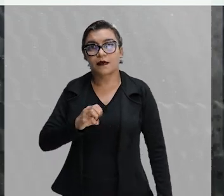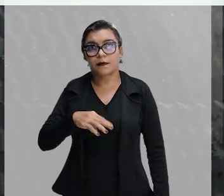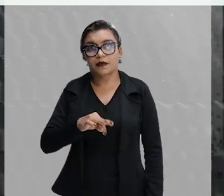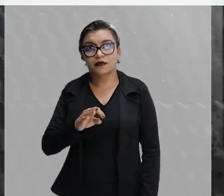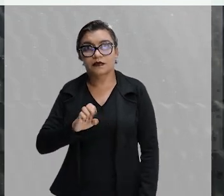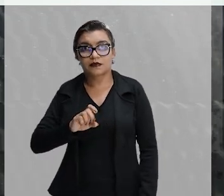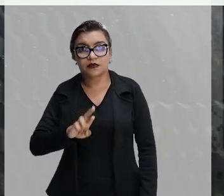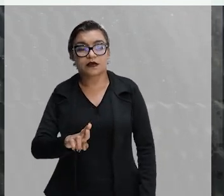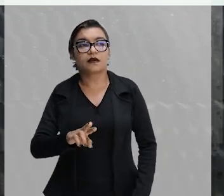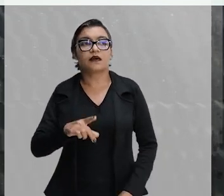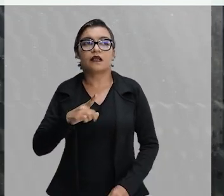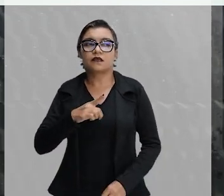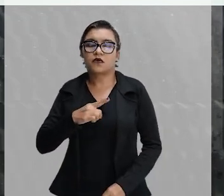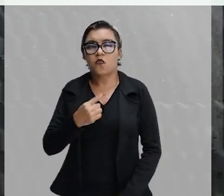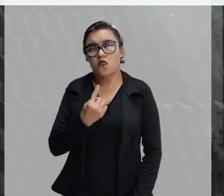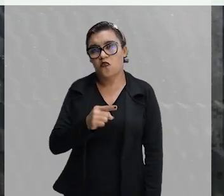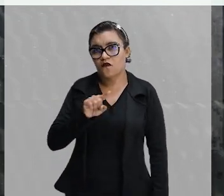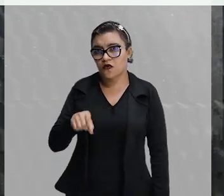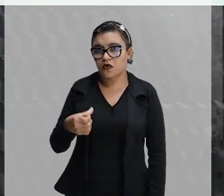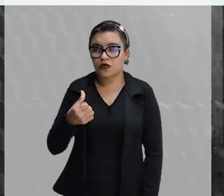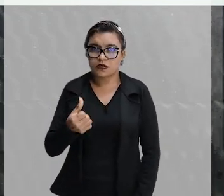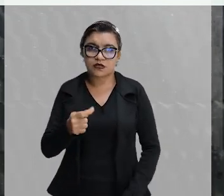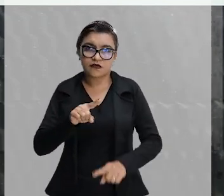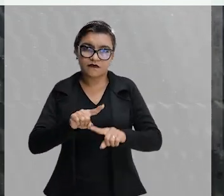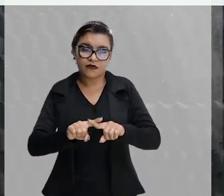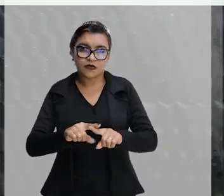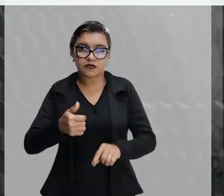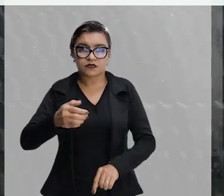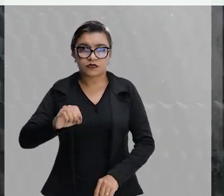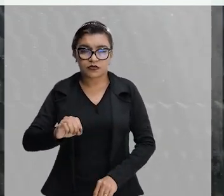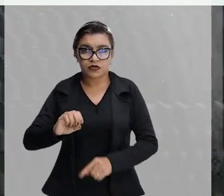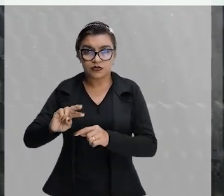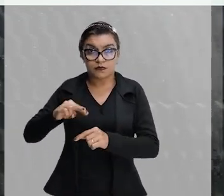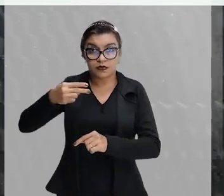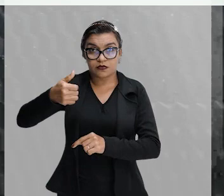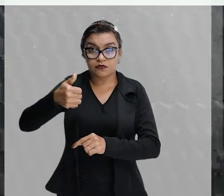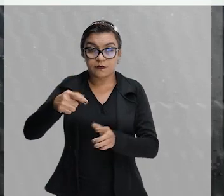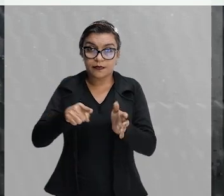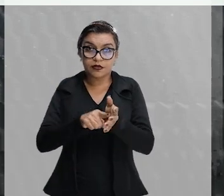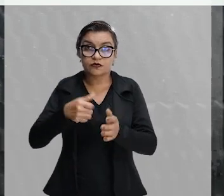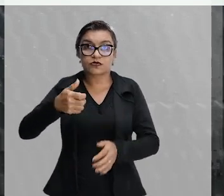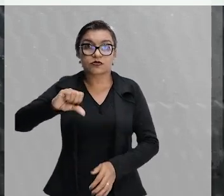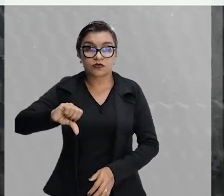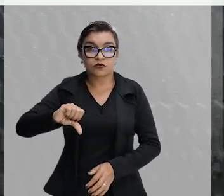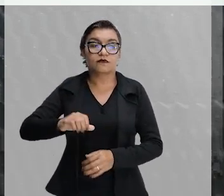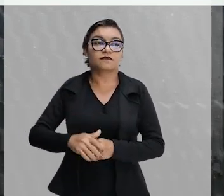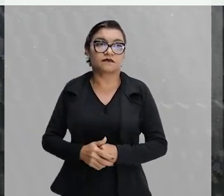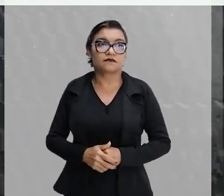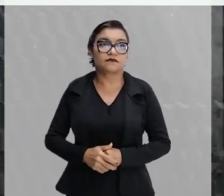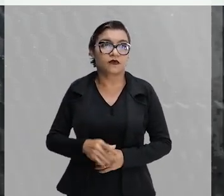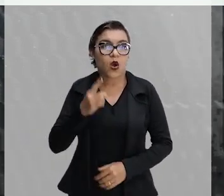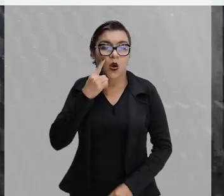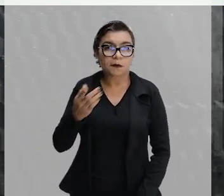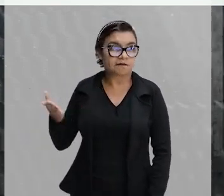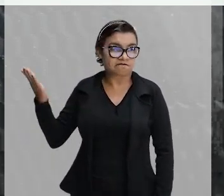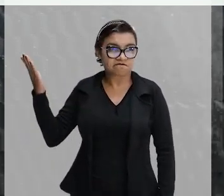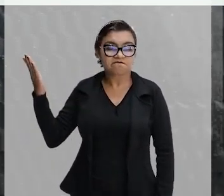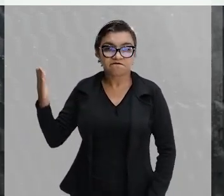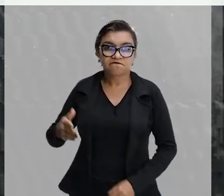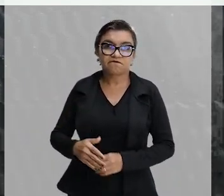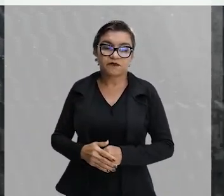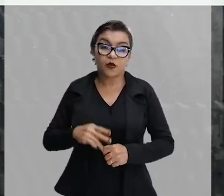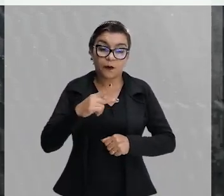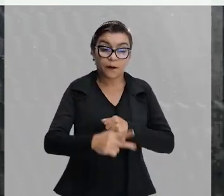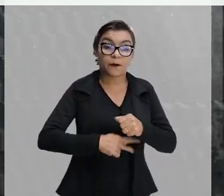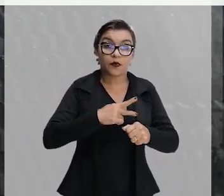é 1,6 vezes 10 elevado a menos 19 coulomb, tá ok? Então, o próton e